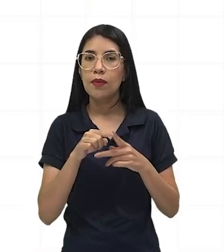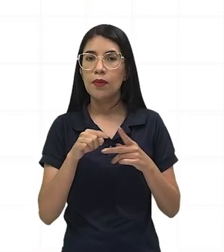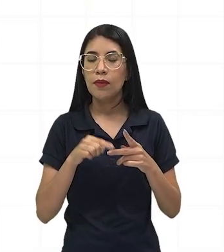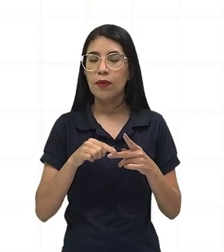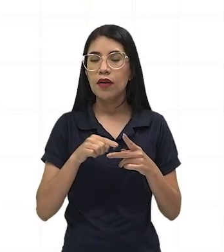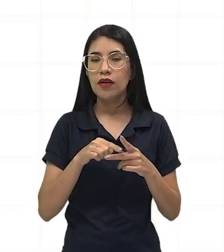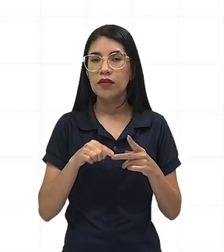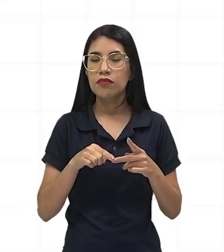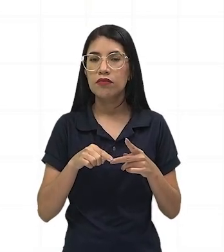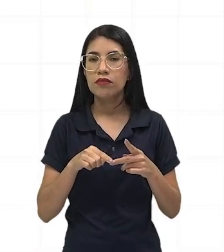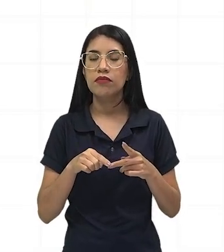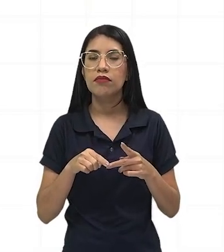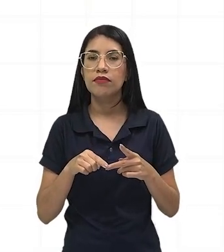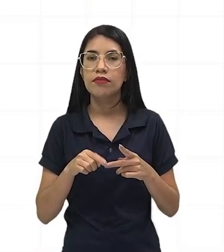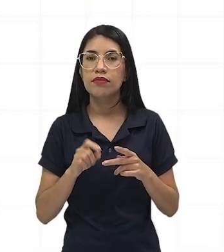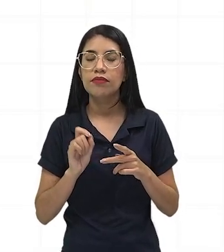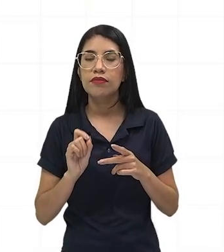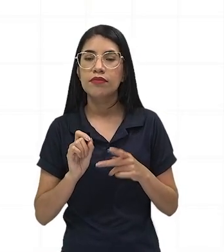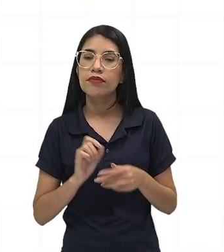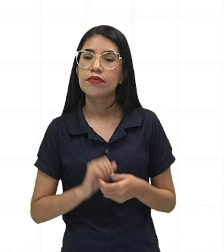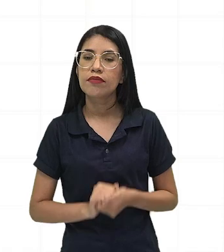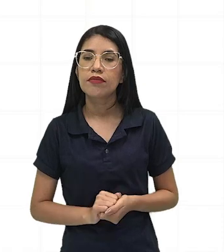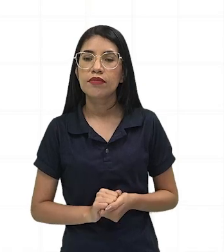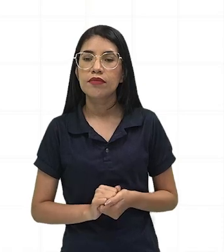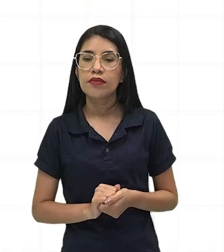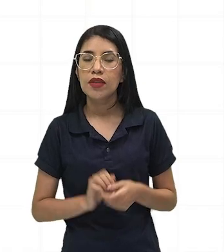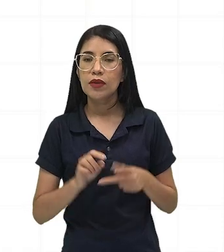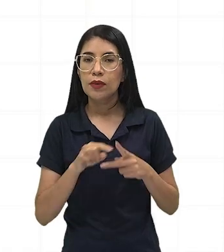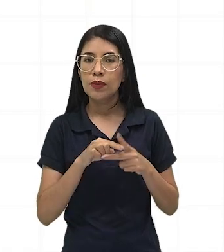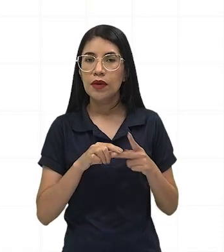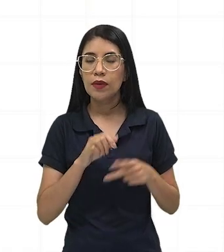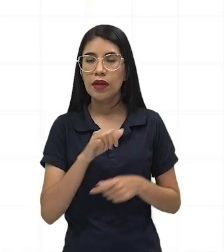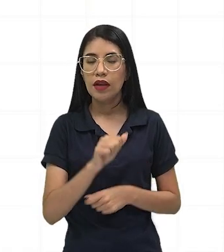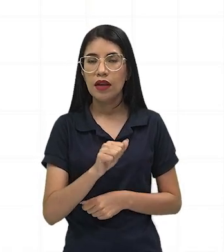falando. Ó. Meu ângulo AOB.